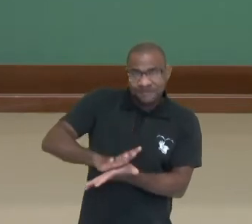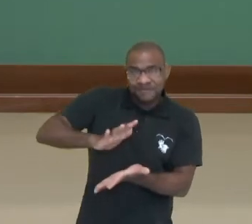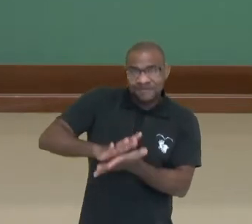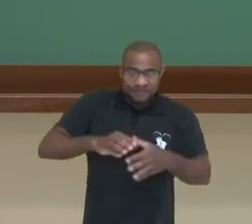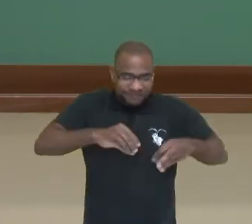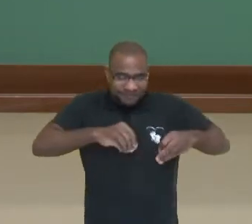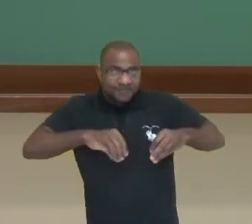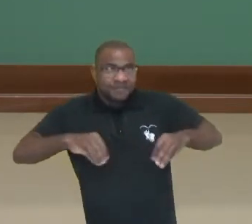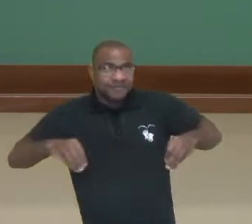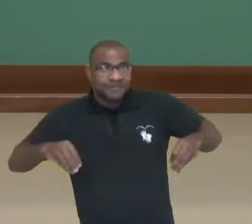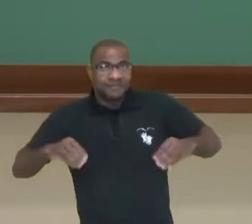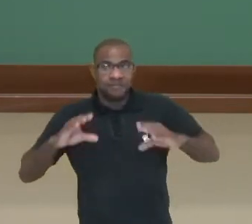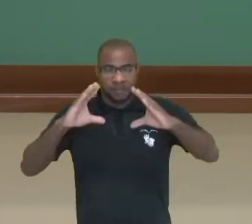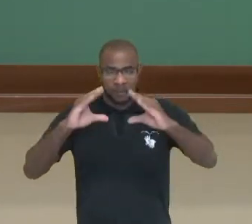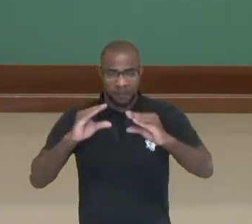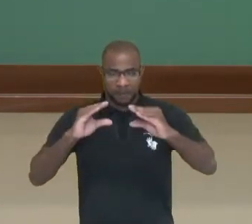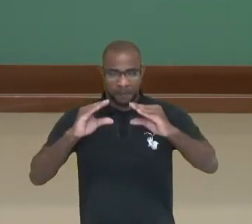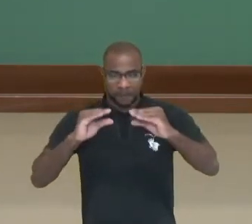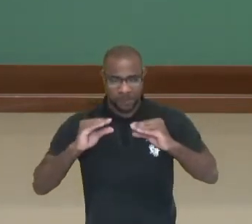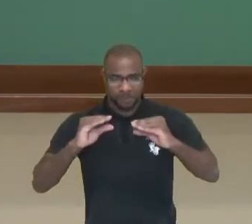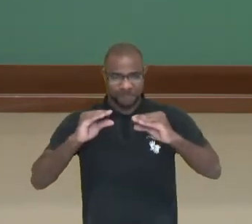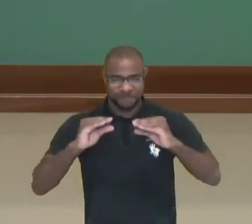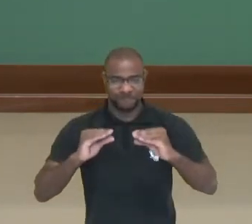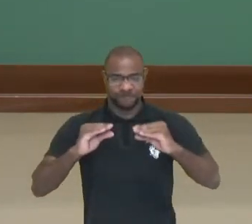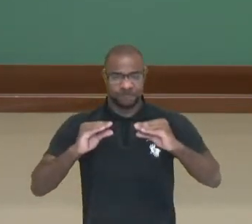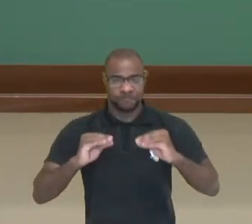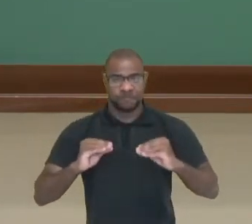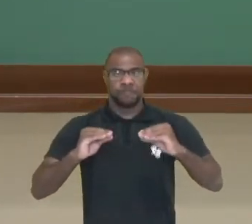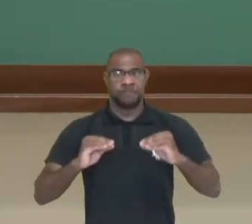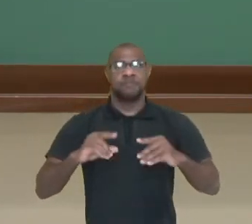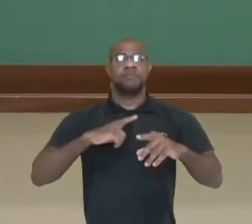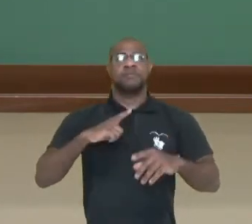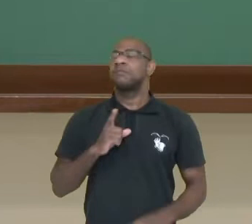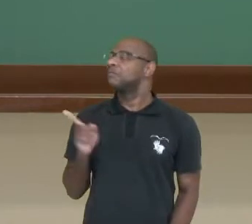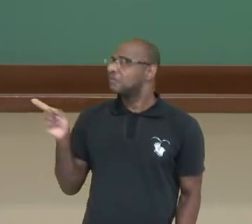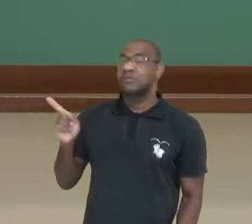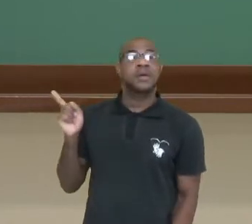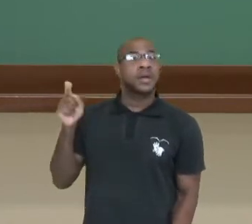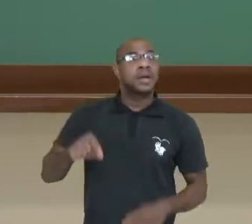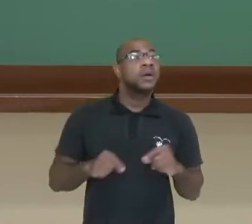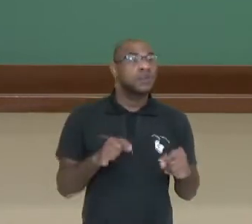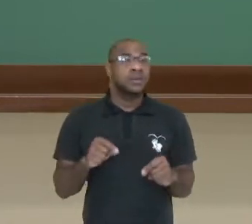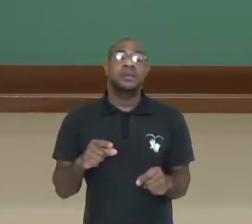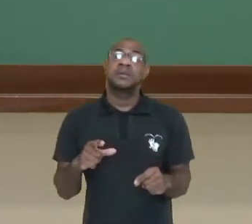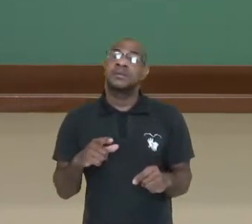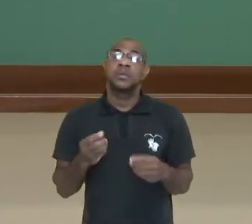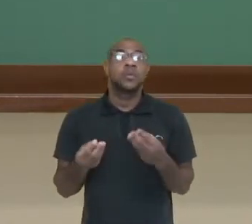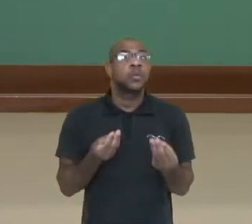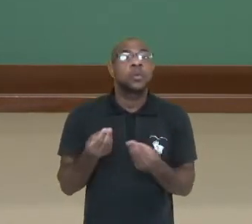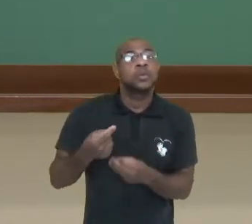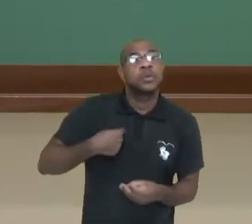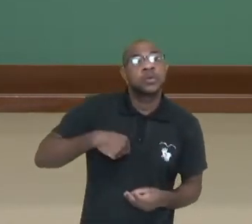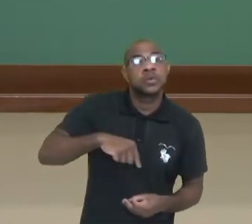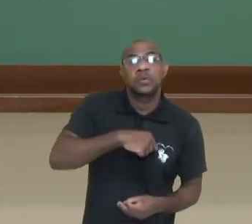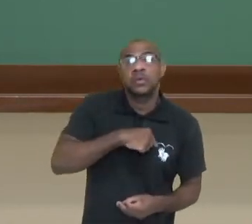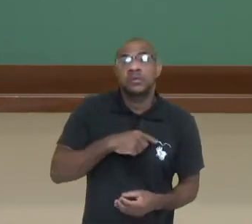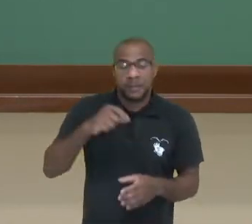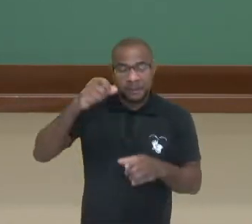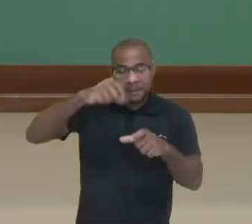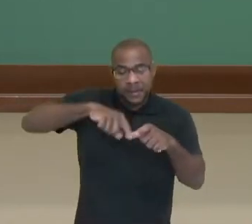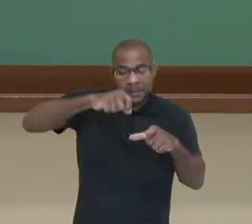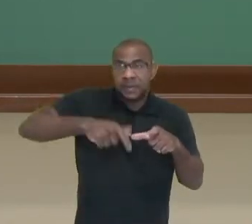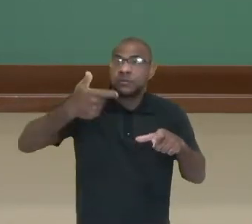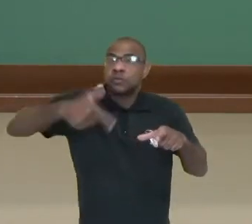e o solo vai se compactando. Consequentemente, é um agravo. Como é que a gente vai depois replantar ou